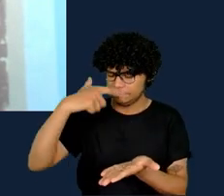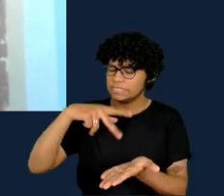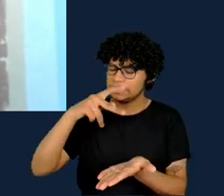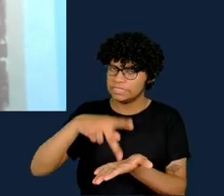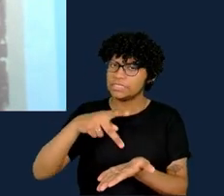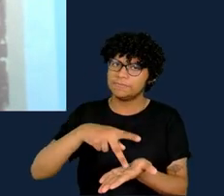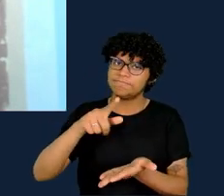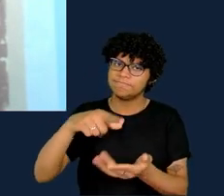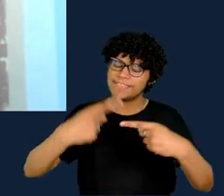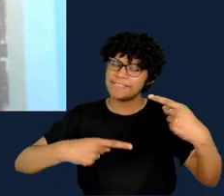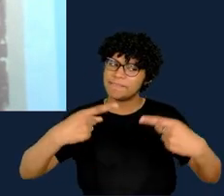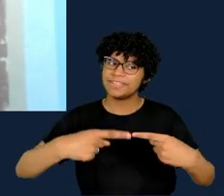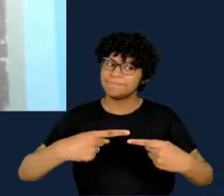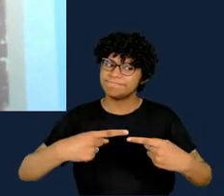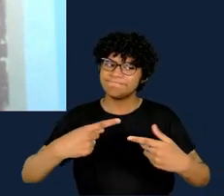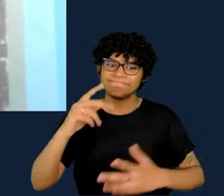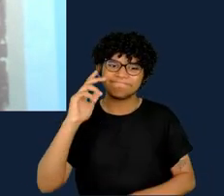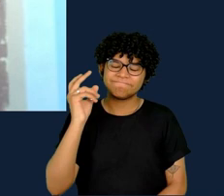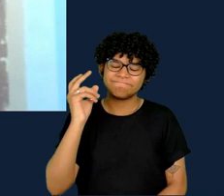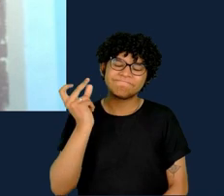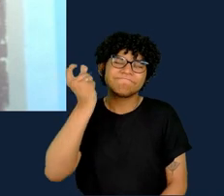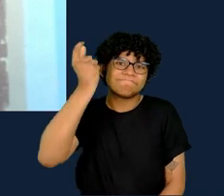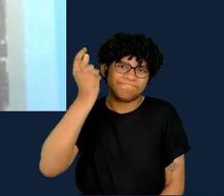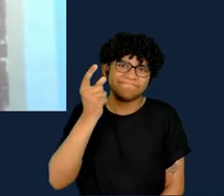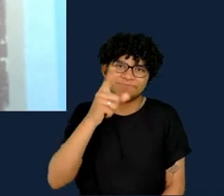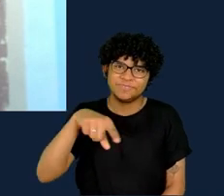debate, as suas falas.